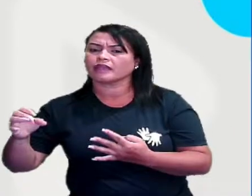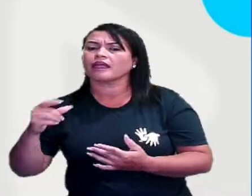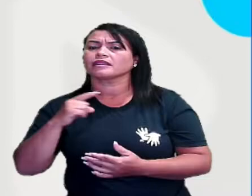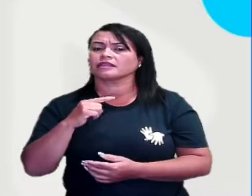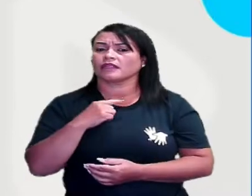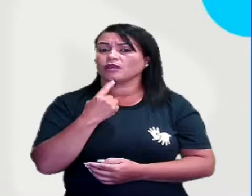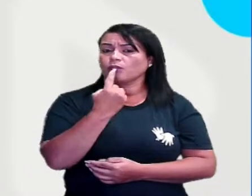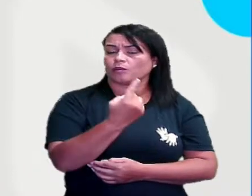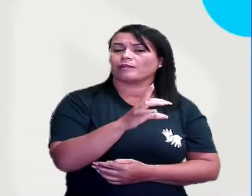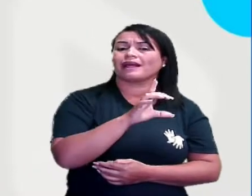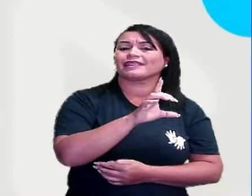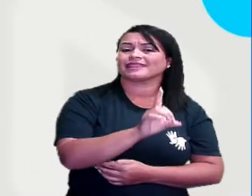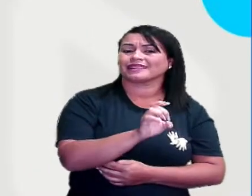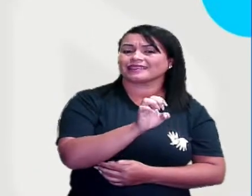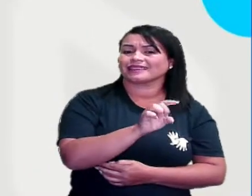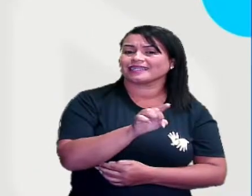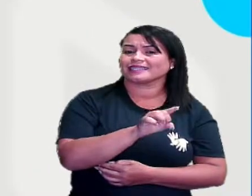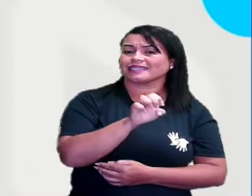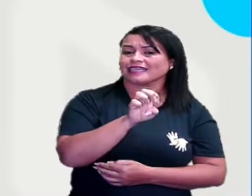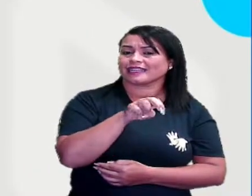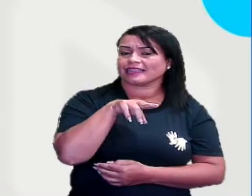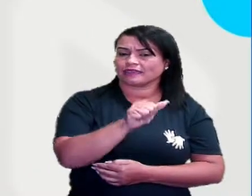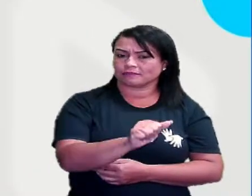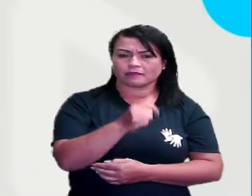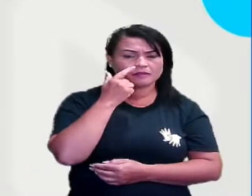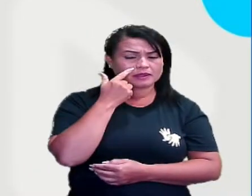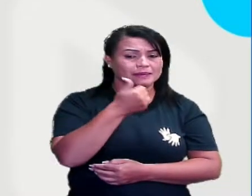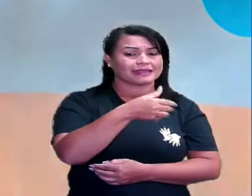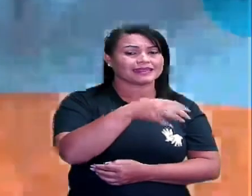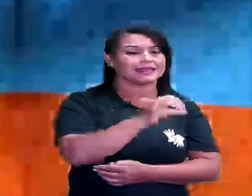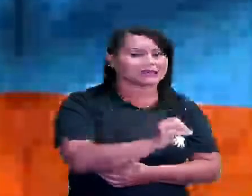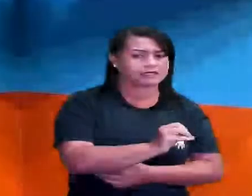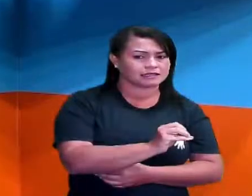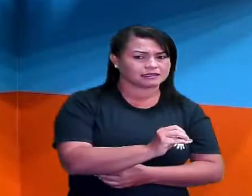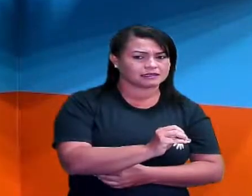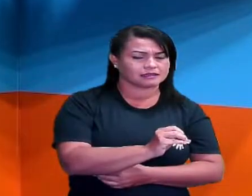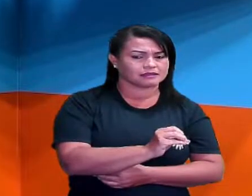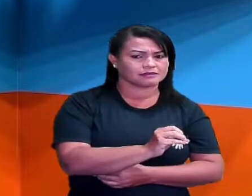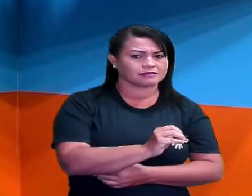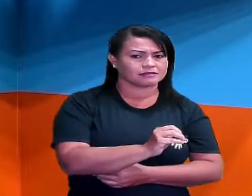uma dezena, tá? Então, ó, vê só, 10,